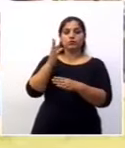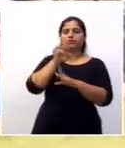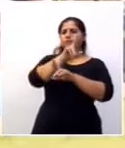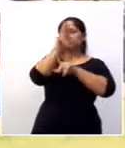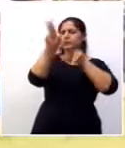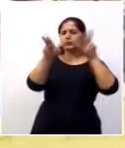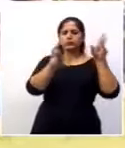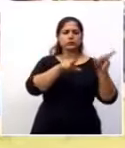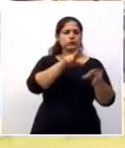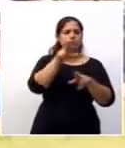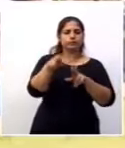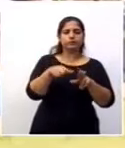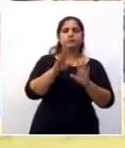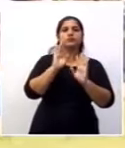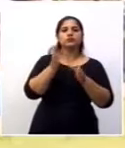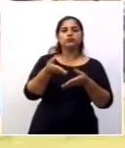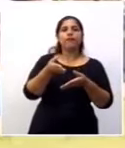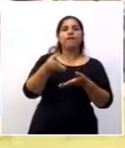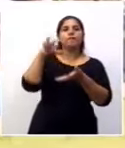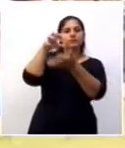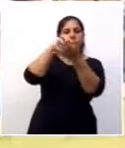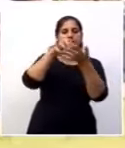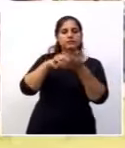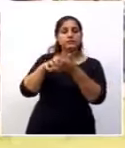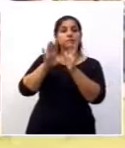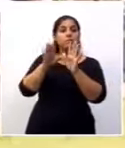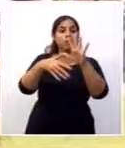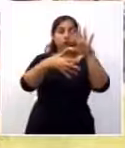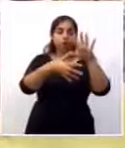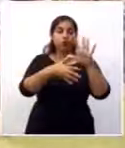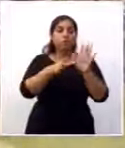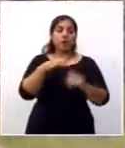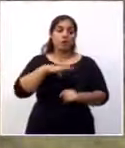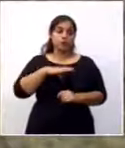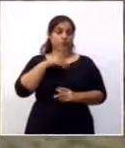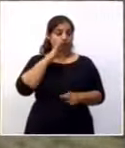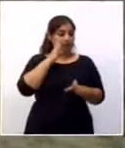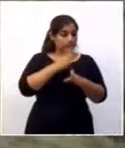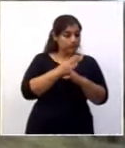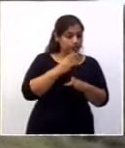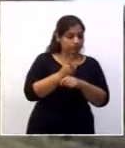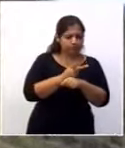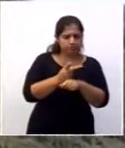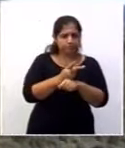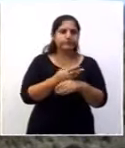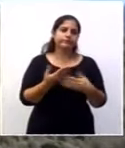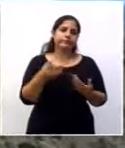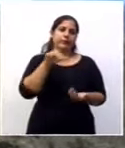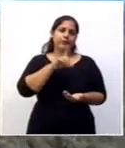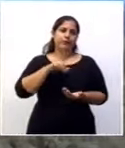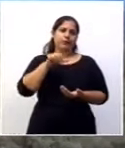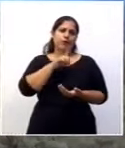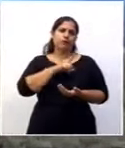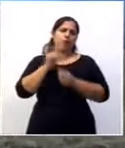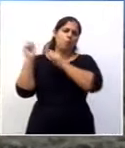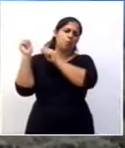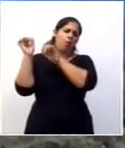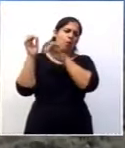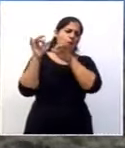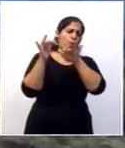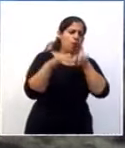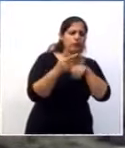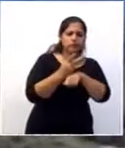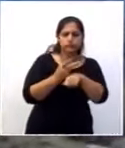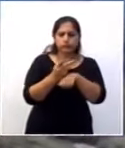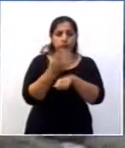fantásticas nas colônias deles, na América. E o Portugal também achou que tinha que achar. E lógico, as expedições entraram e foram achar